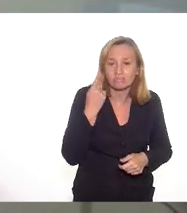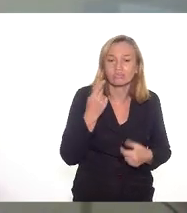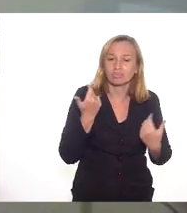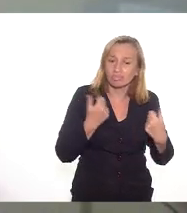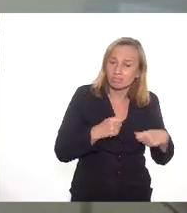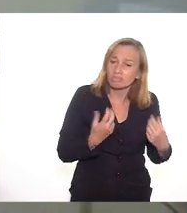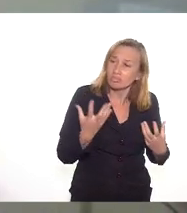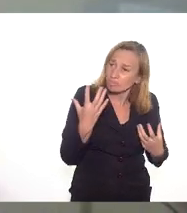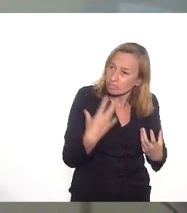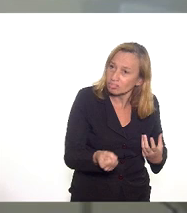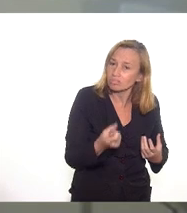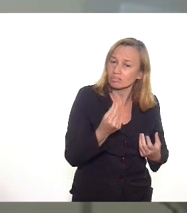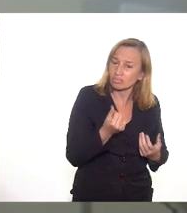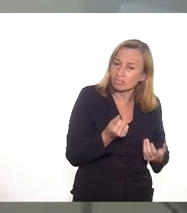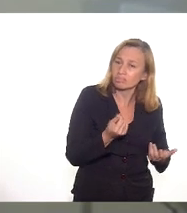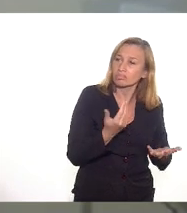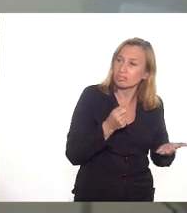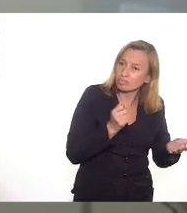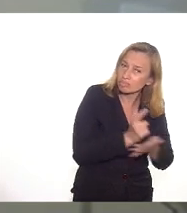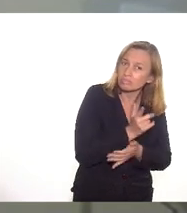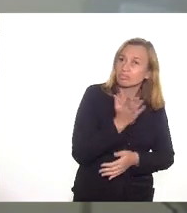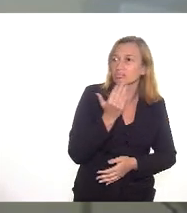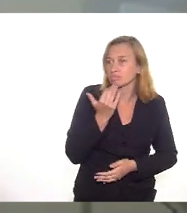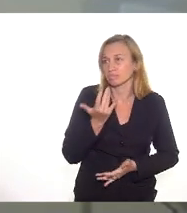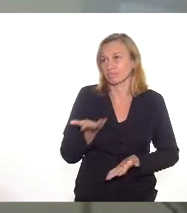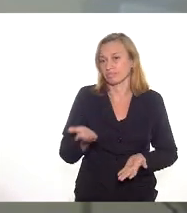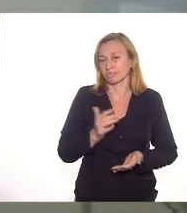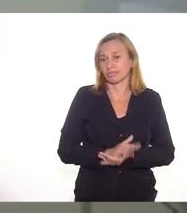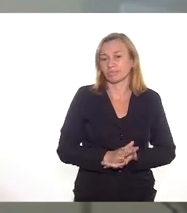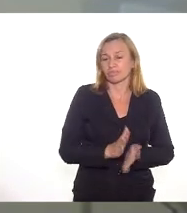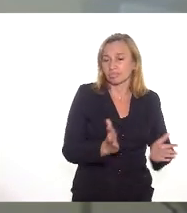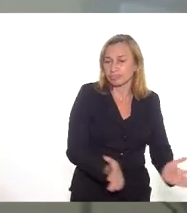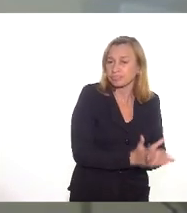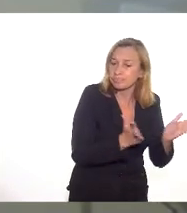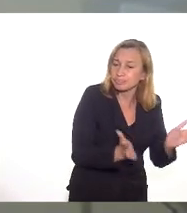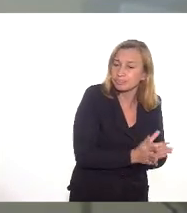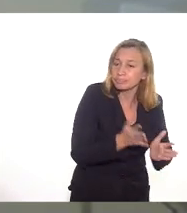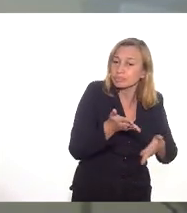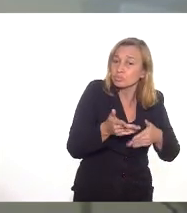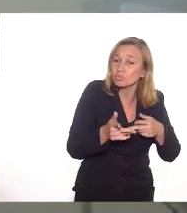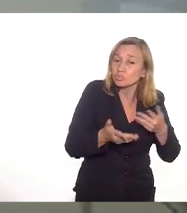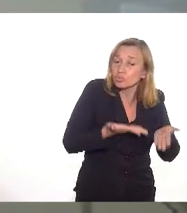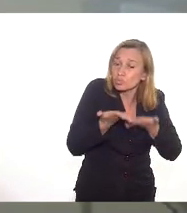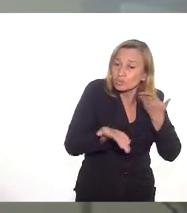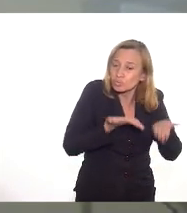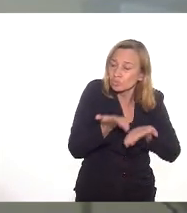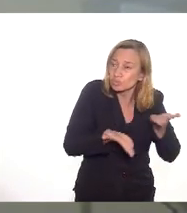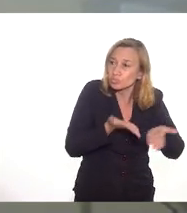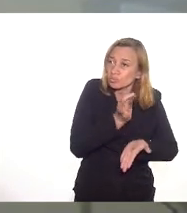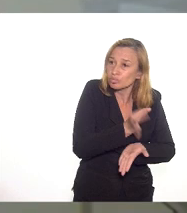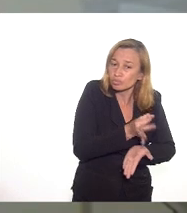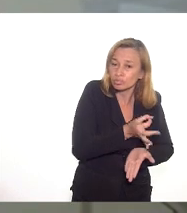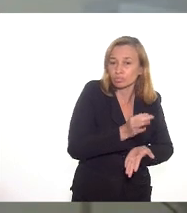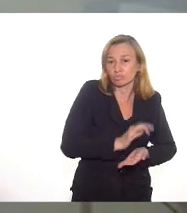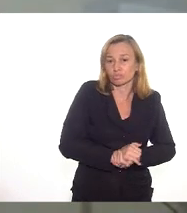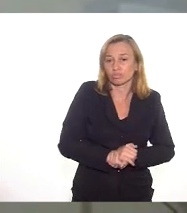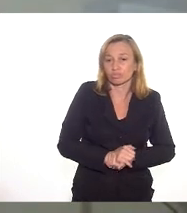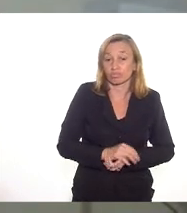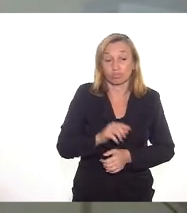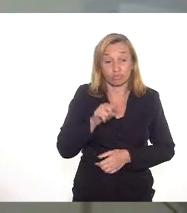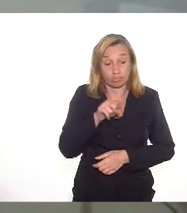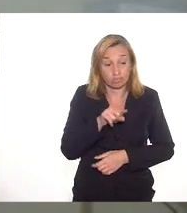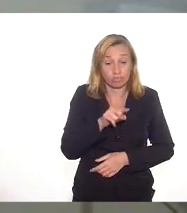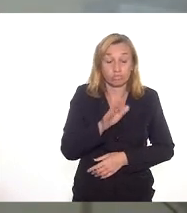etc. Para o pobre, o cuidado excessivo. Para aqueles que estiveram,